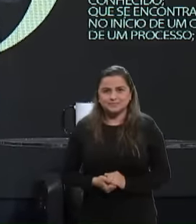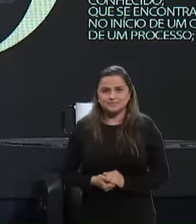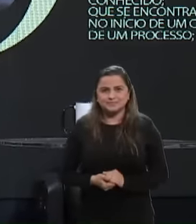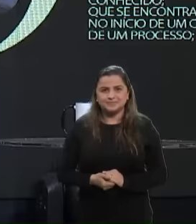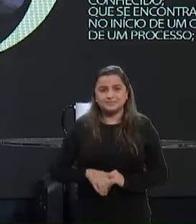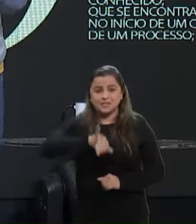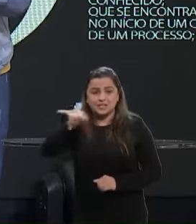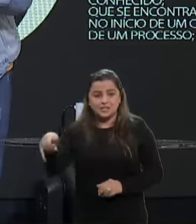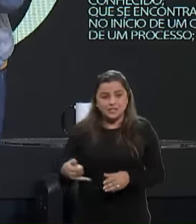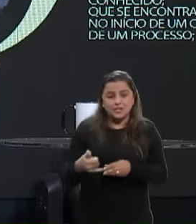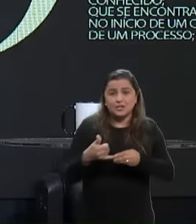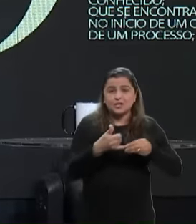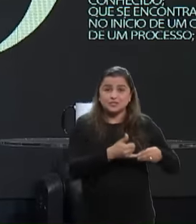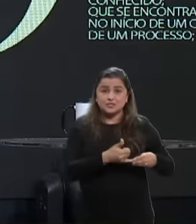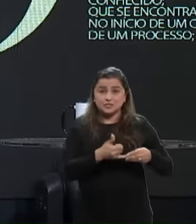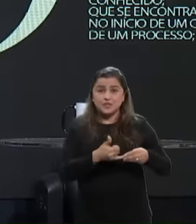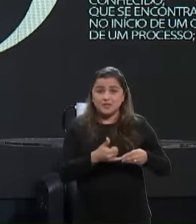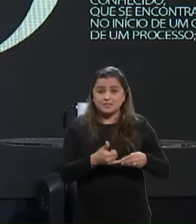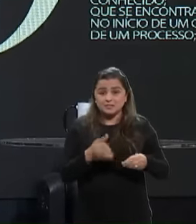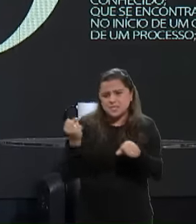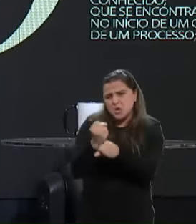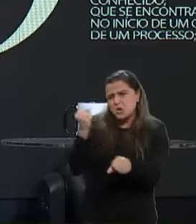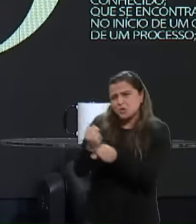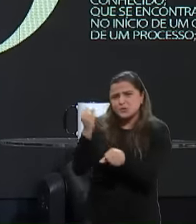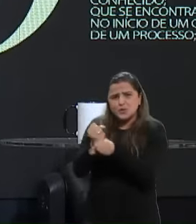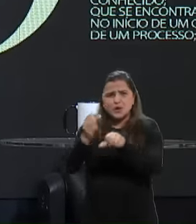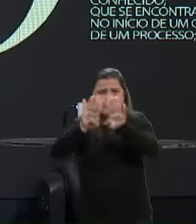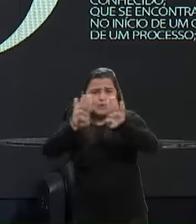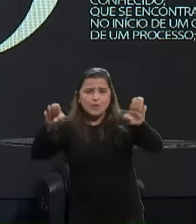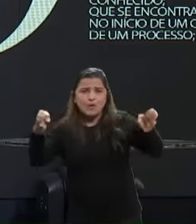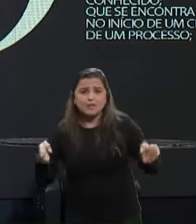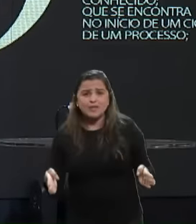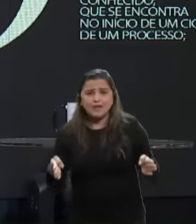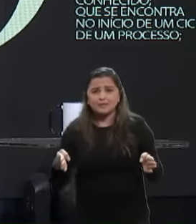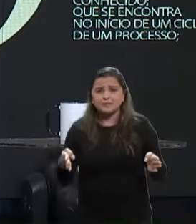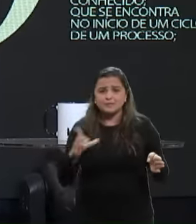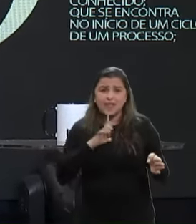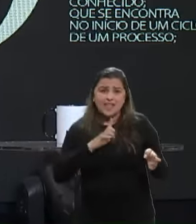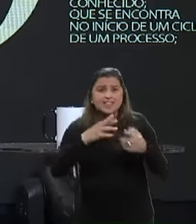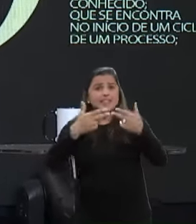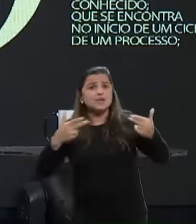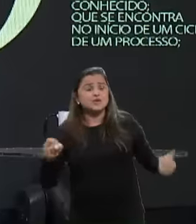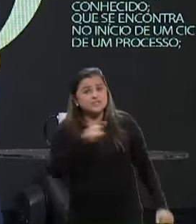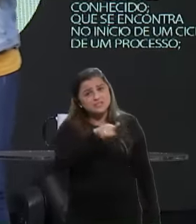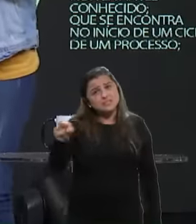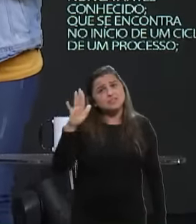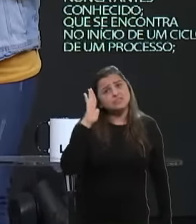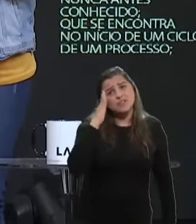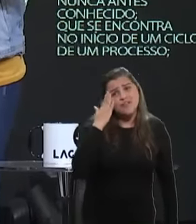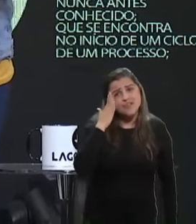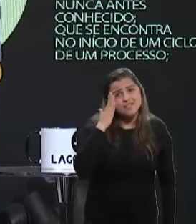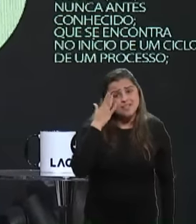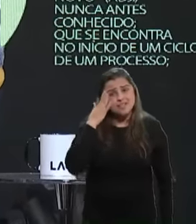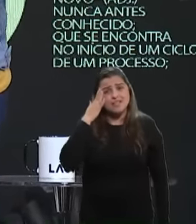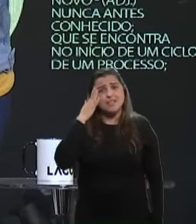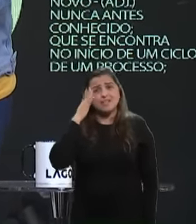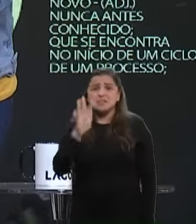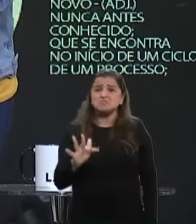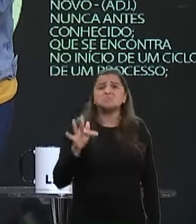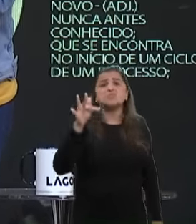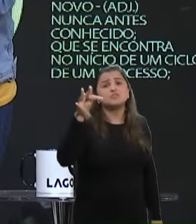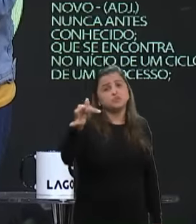Josué começa a levantar um altar. Tem coisas que você vai compreender somente no